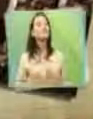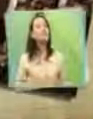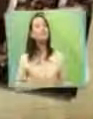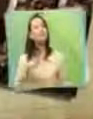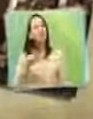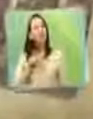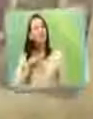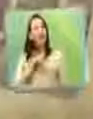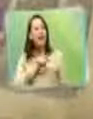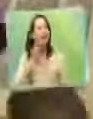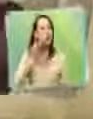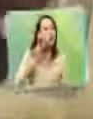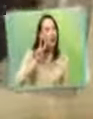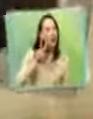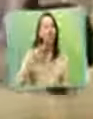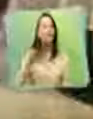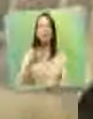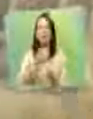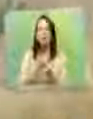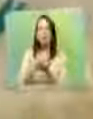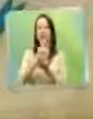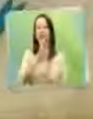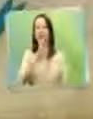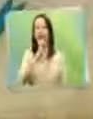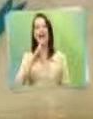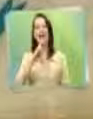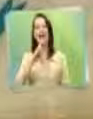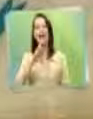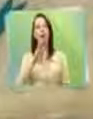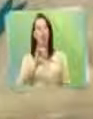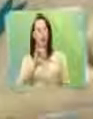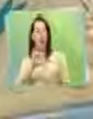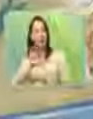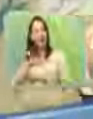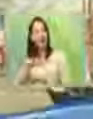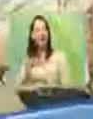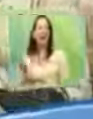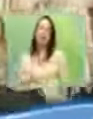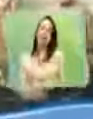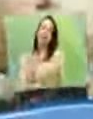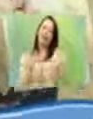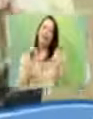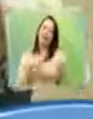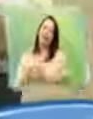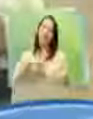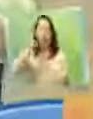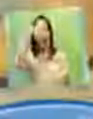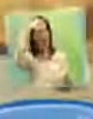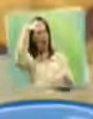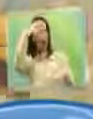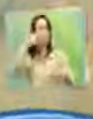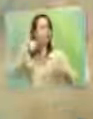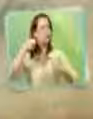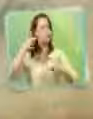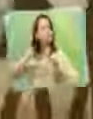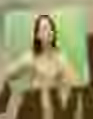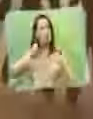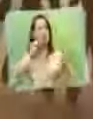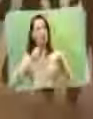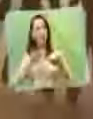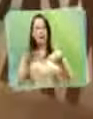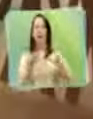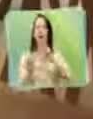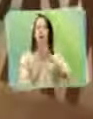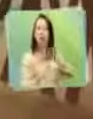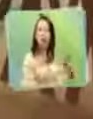A abolição da escravidão e a chegada da República puseram fim aos privilégios da nobreza e deixaram o